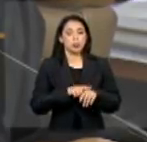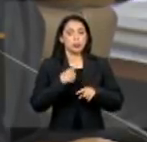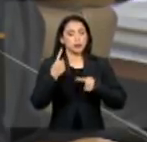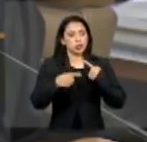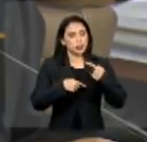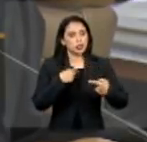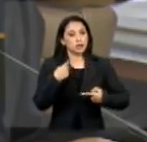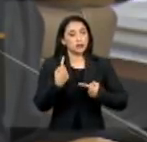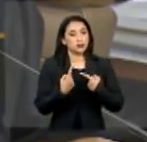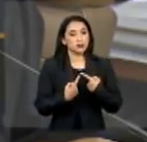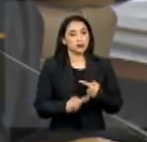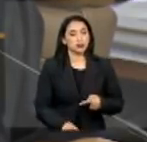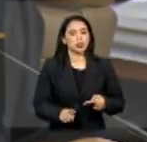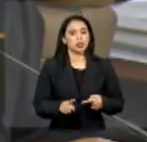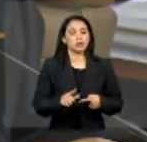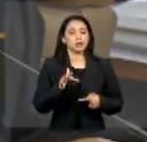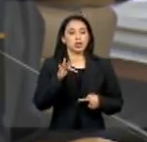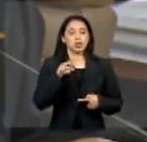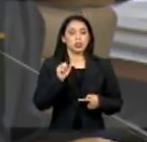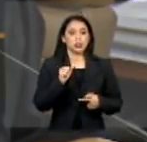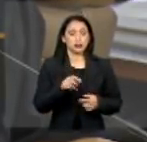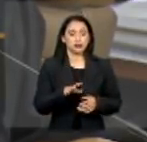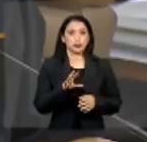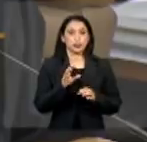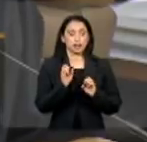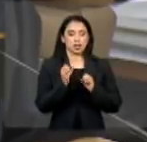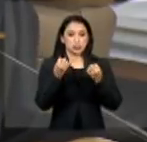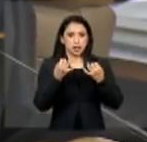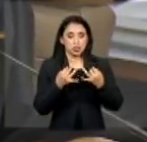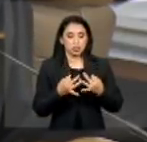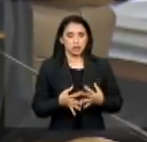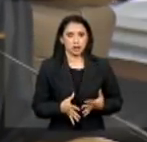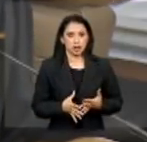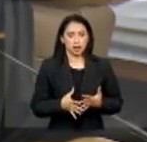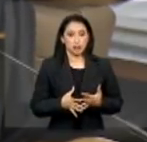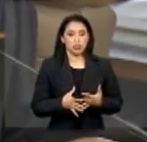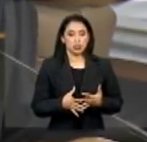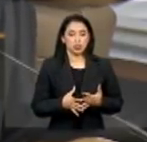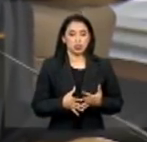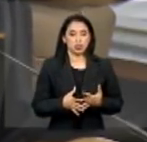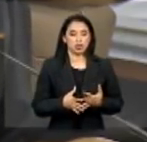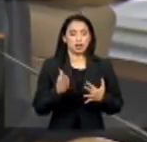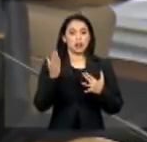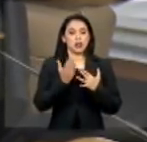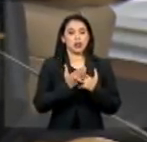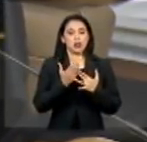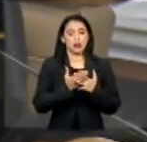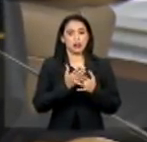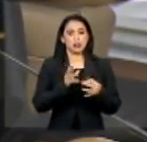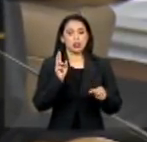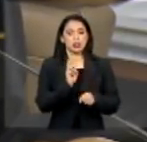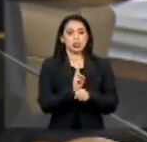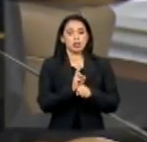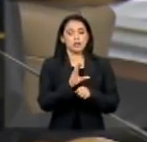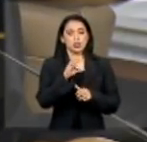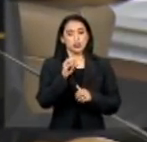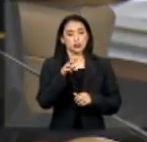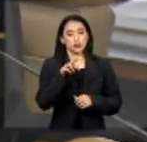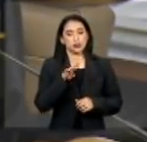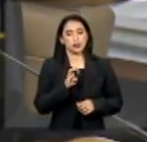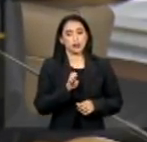fase história na ordem de apresentação de alegações finais entre os defesas de co réus